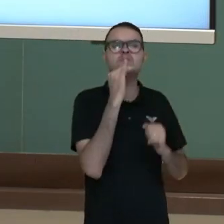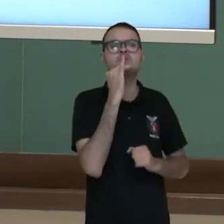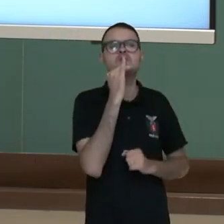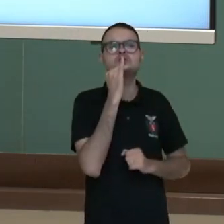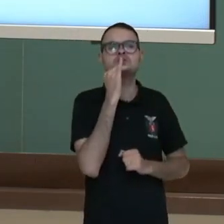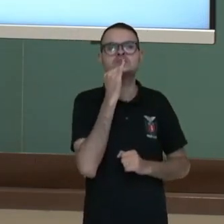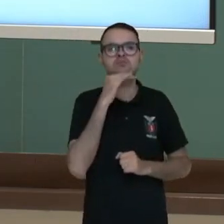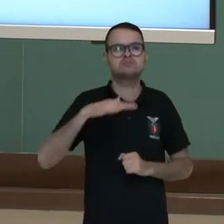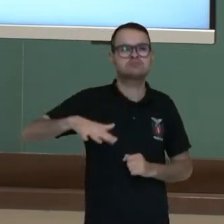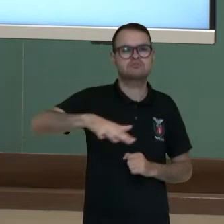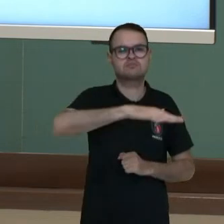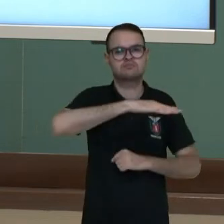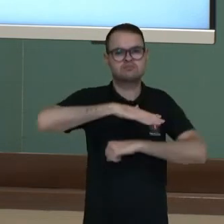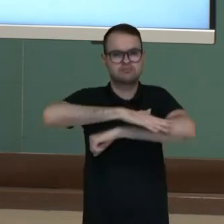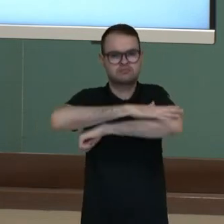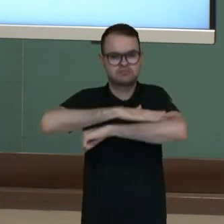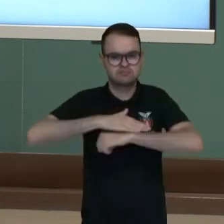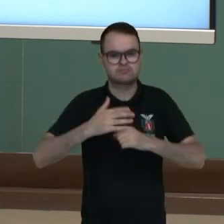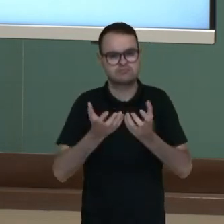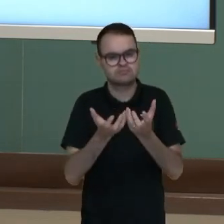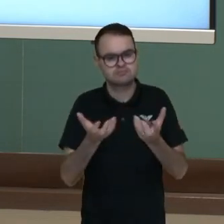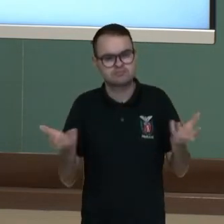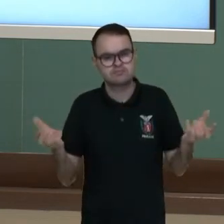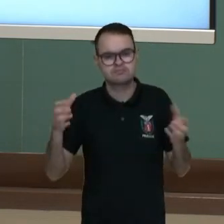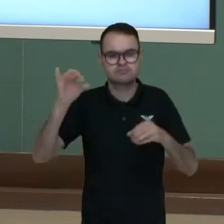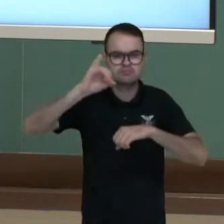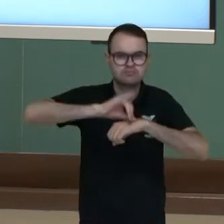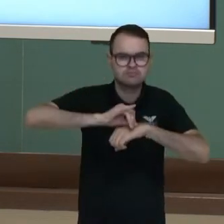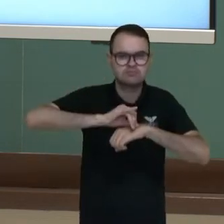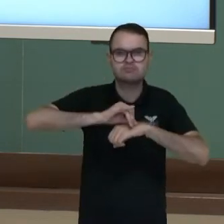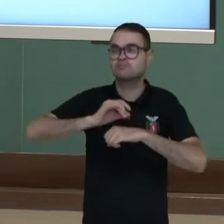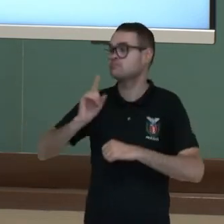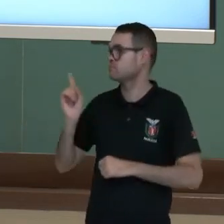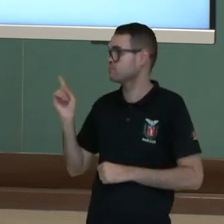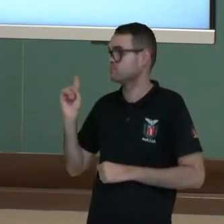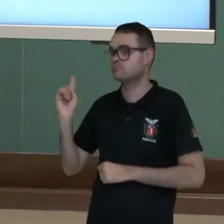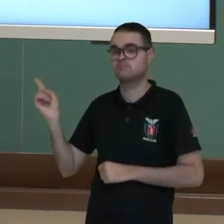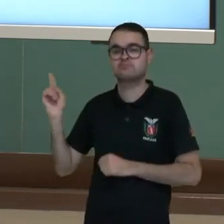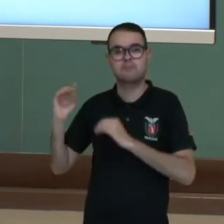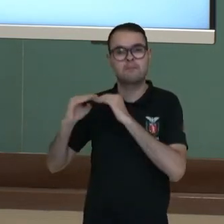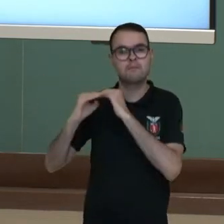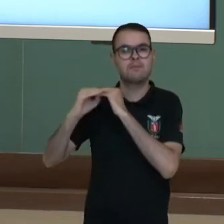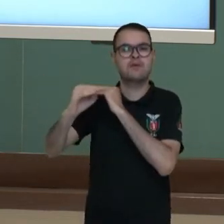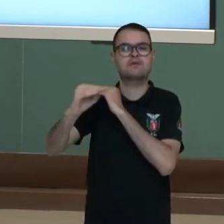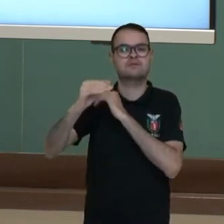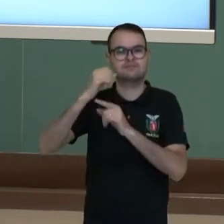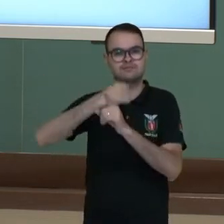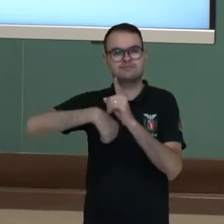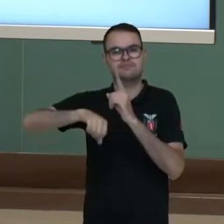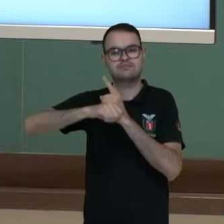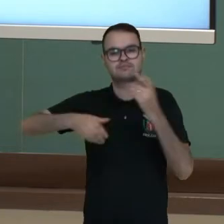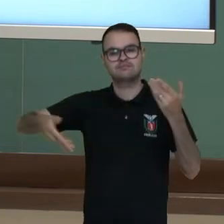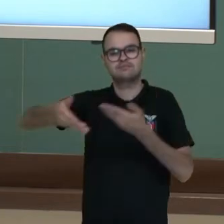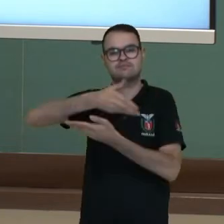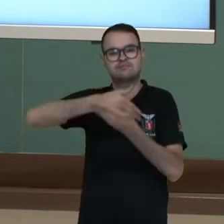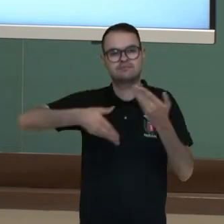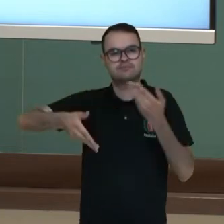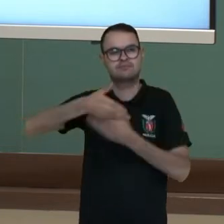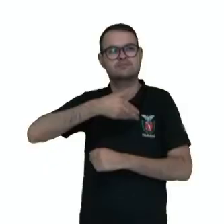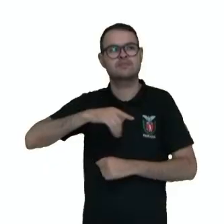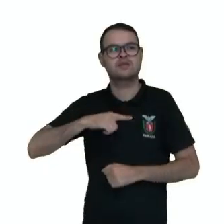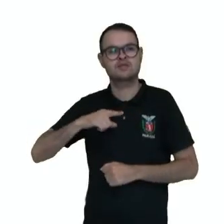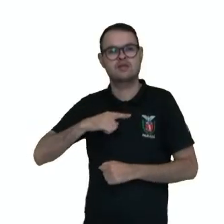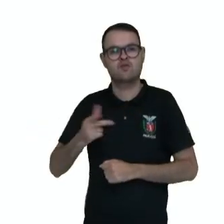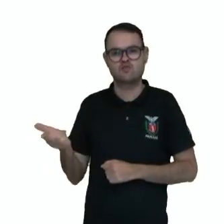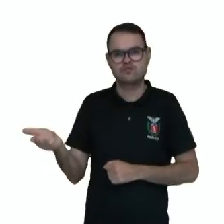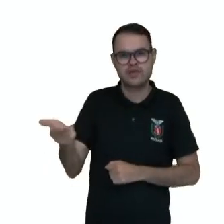a manutenção desse jardim, aqui no meio da praça, como um espaço de sociabilidade. Veja que o desenho